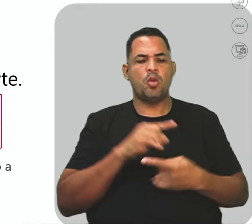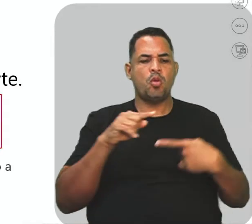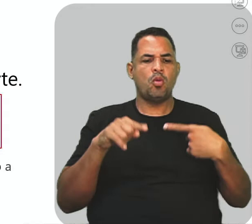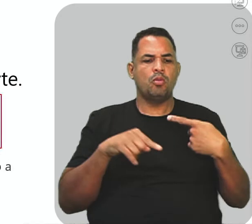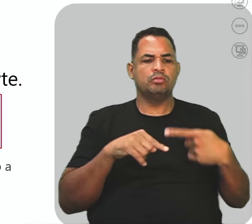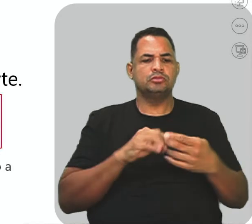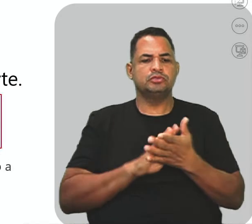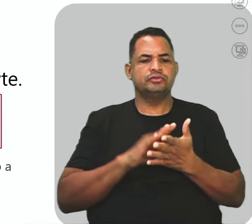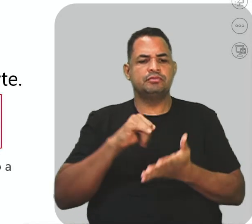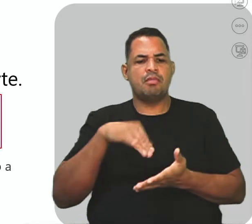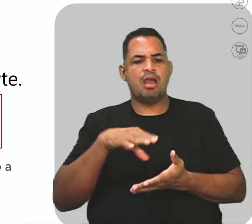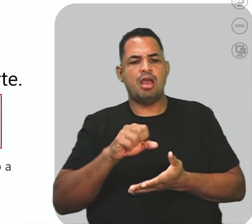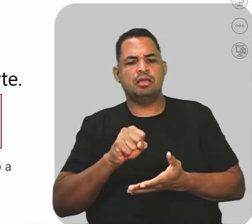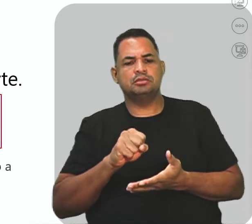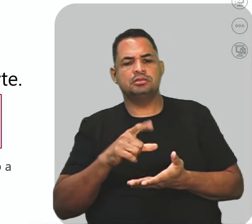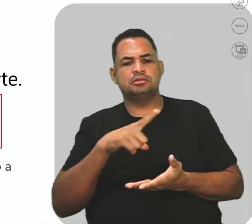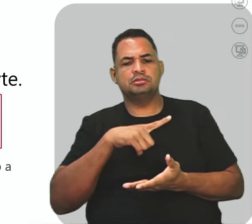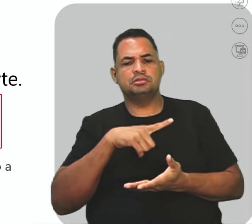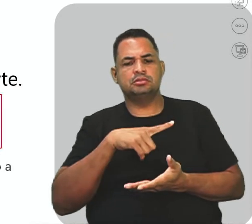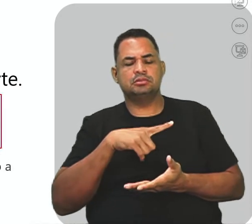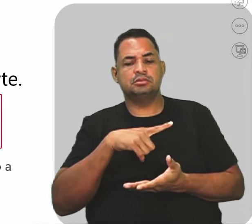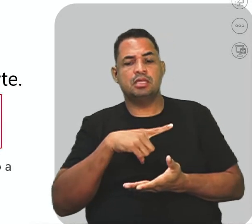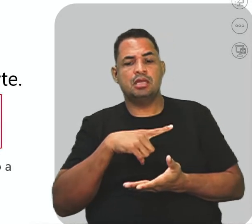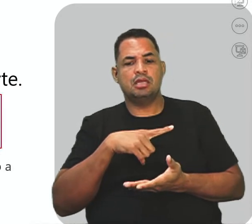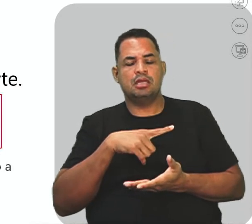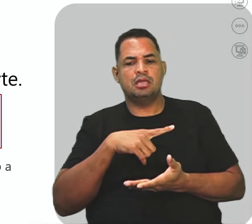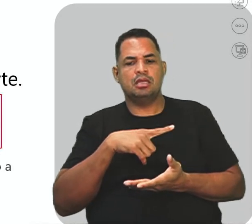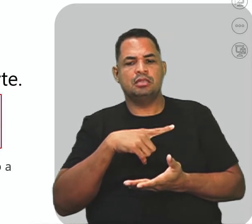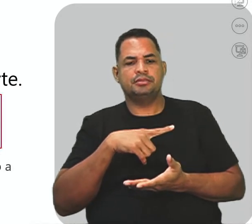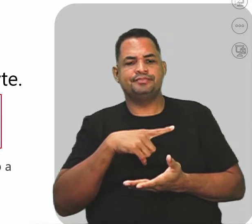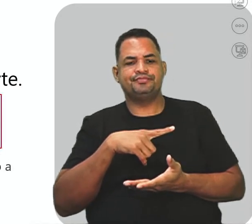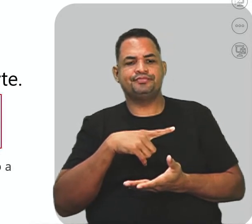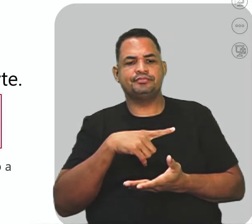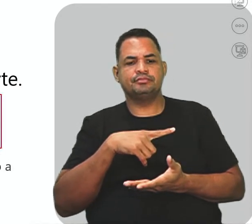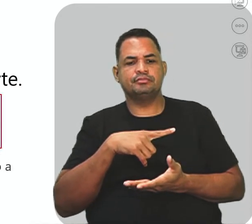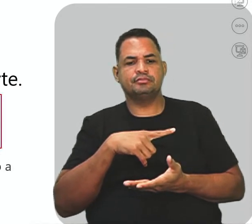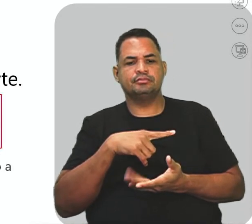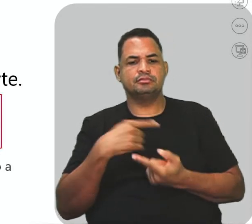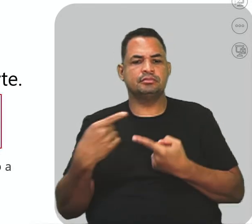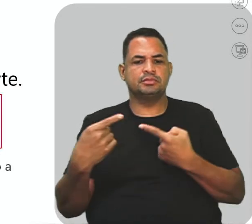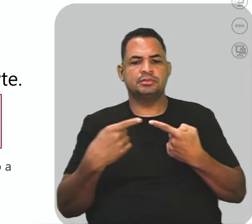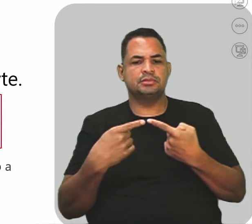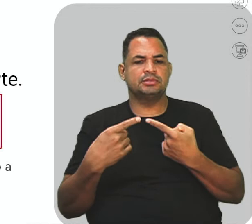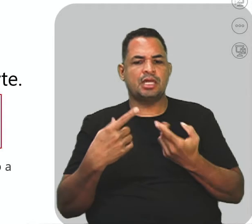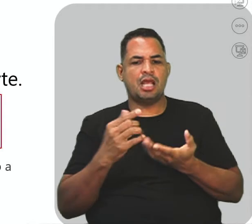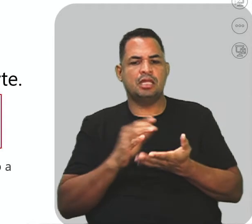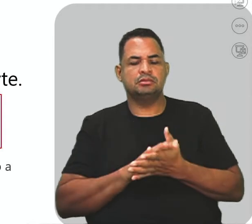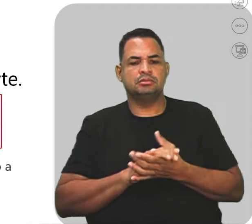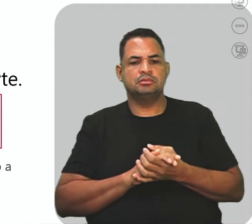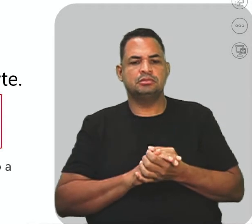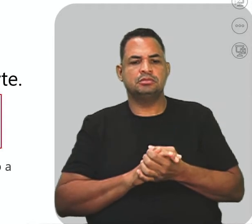conjunção mais. Nós temos ela indicando que ela estabelece, olha, eu deixei bem claro, mastigado para